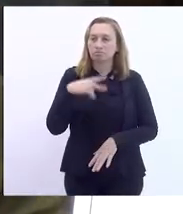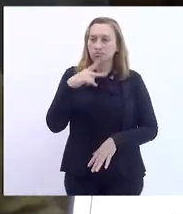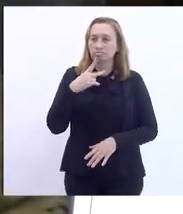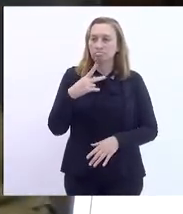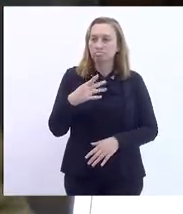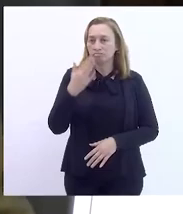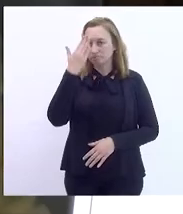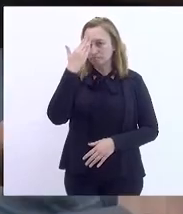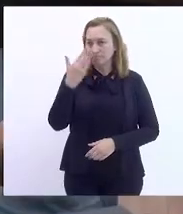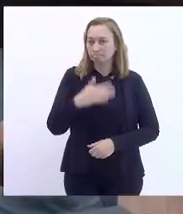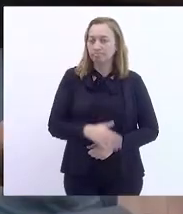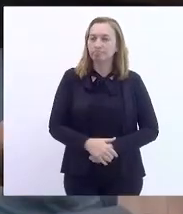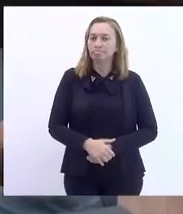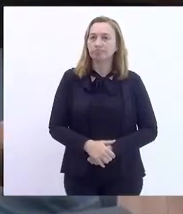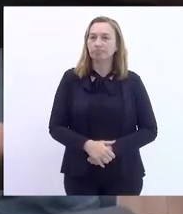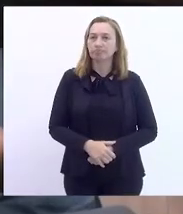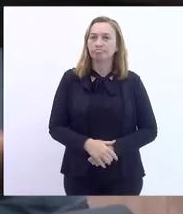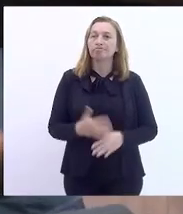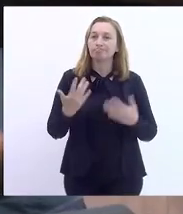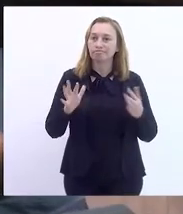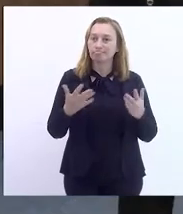é isso gente obrigado